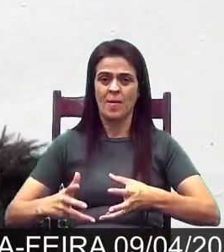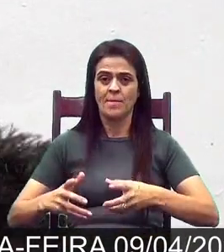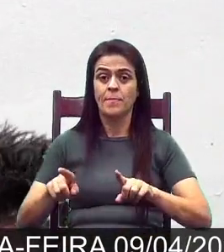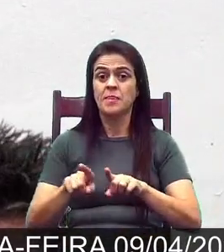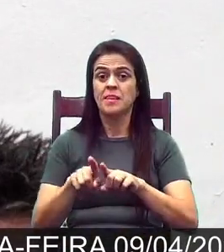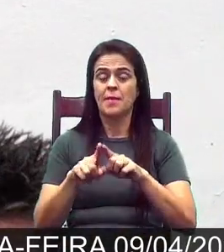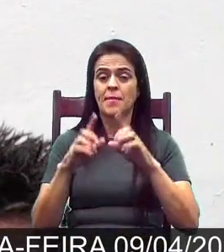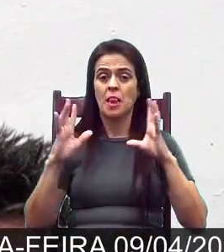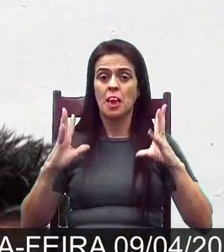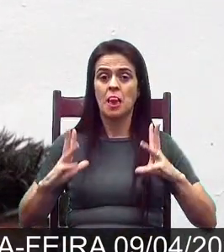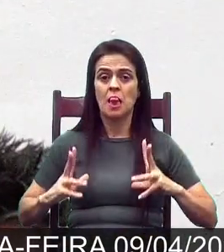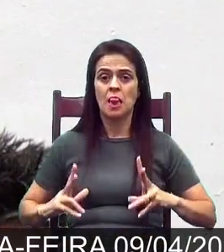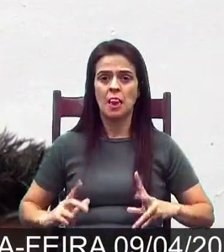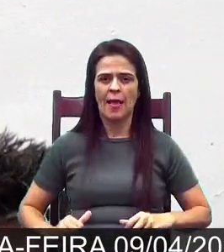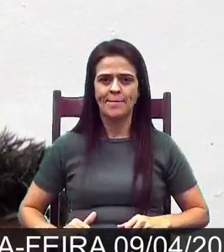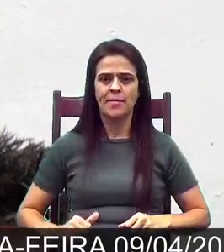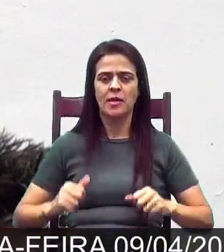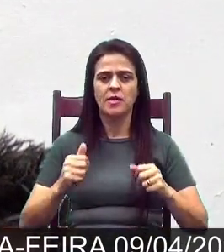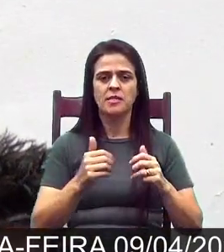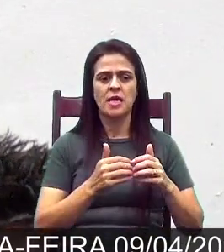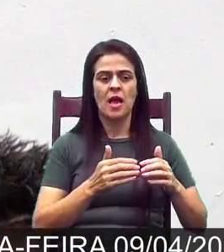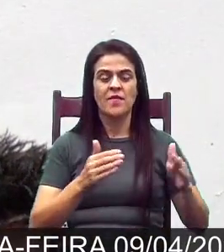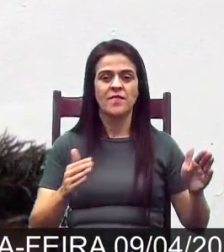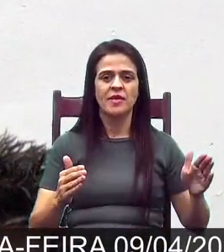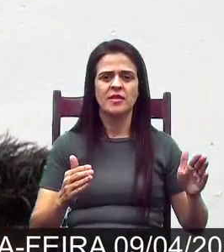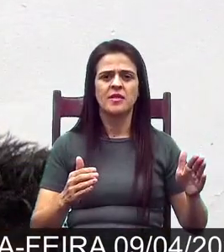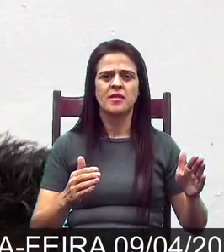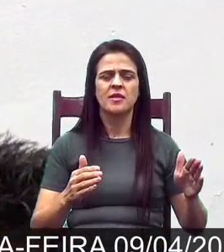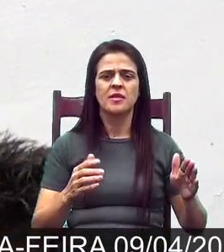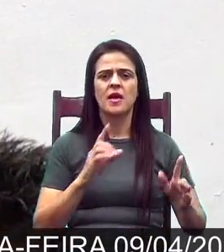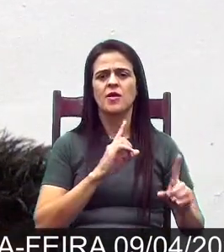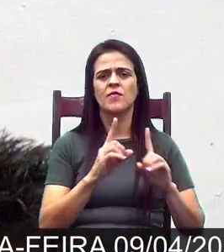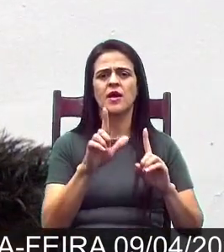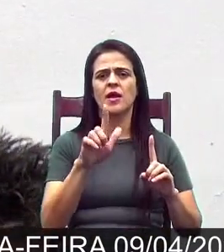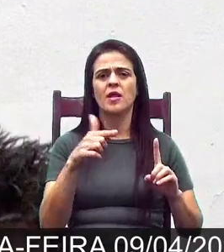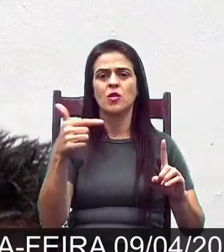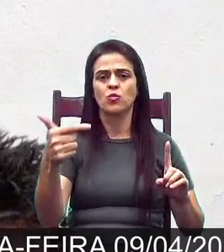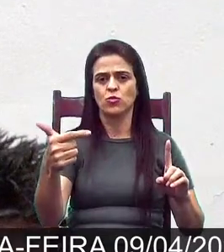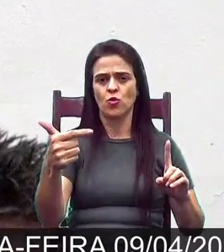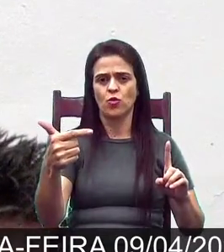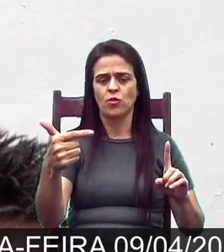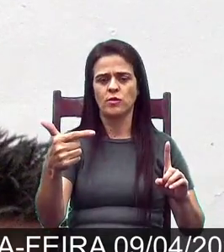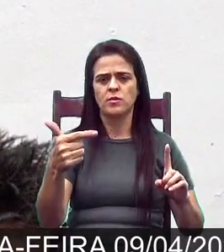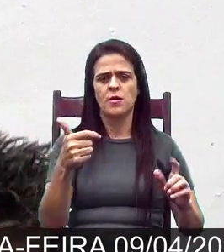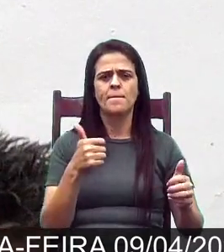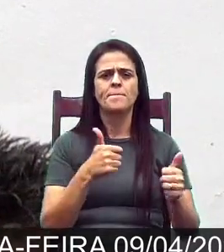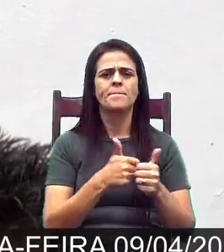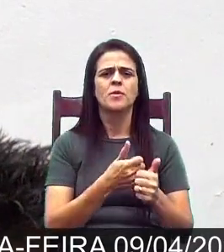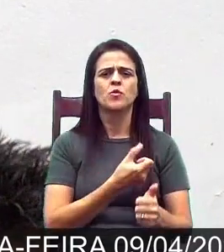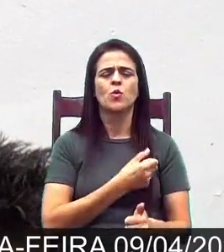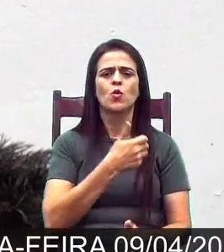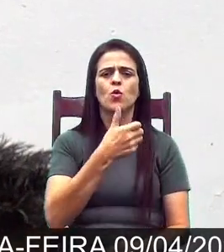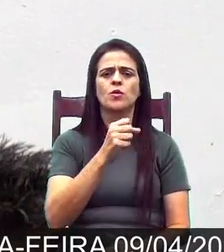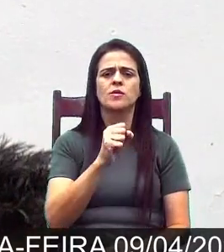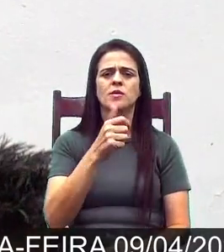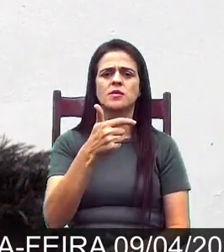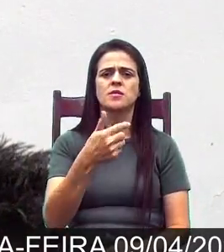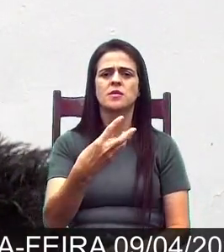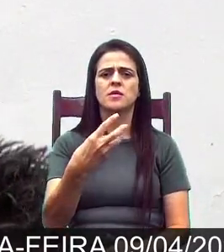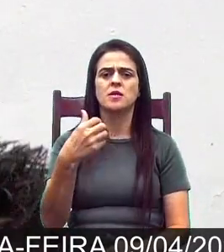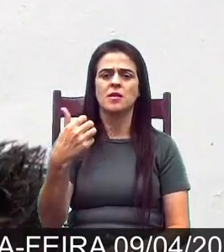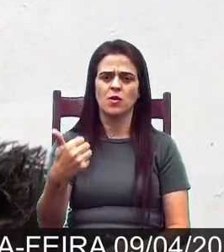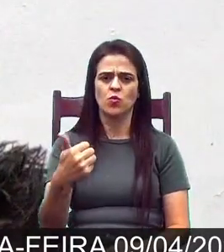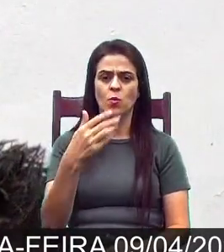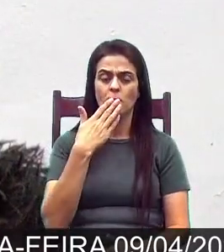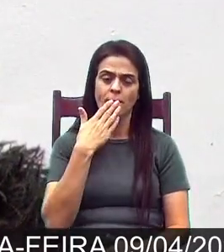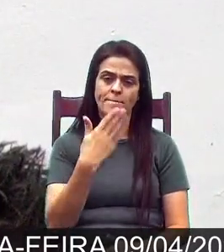limpeza e à abertura da Avenida L2, na altura do número 2831, no bairro Nossa Senhora de Fátima.